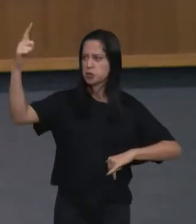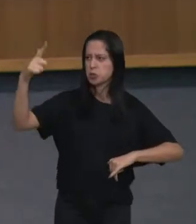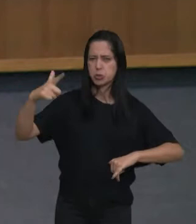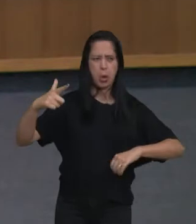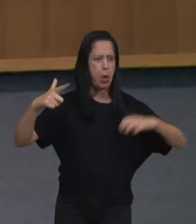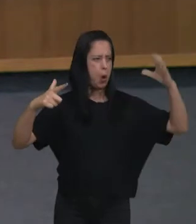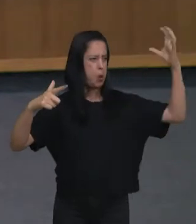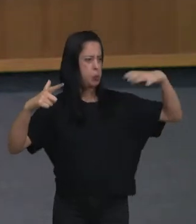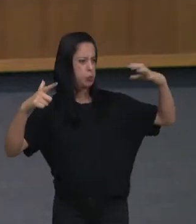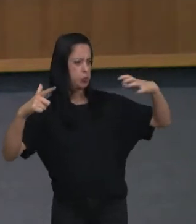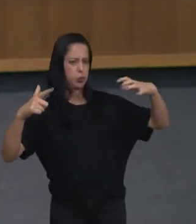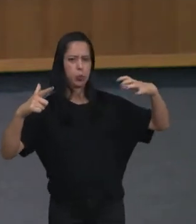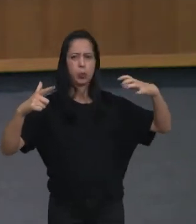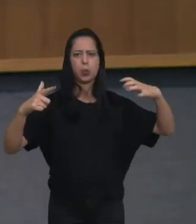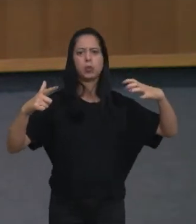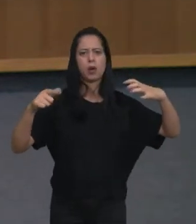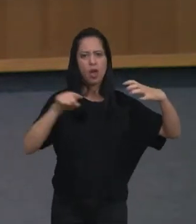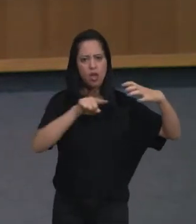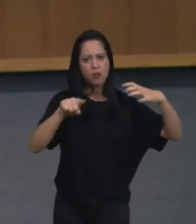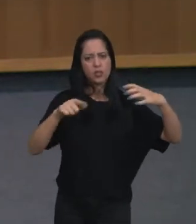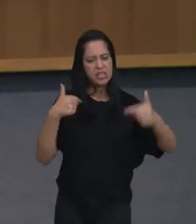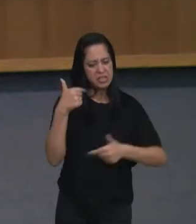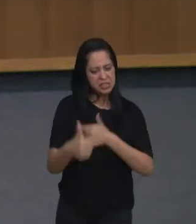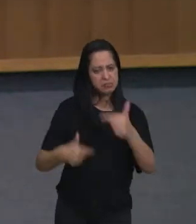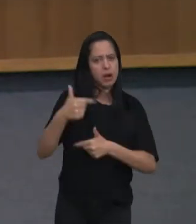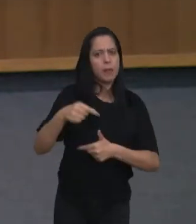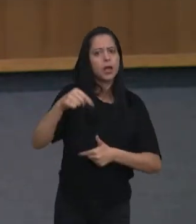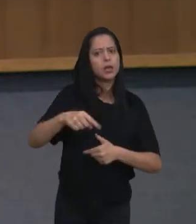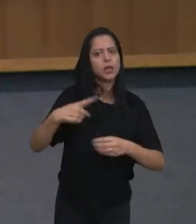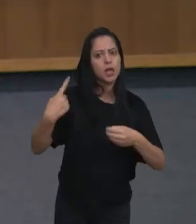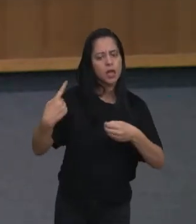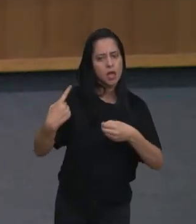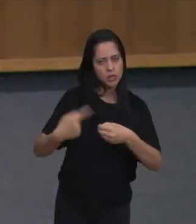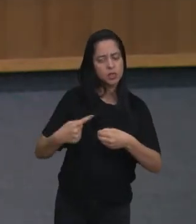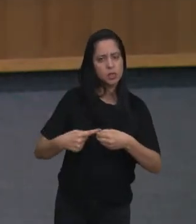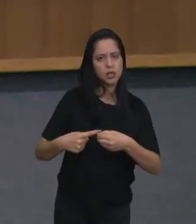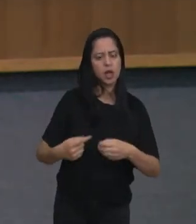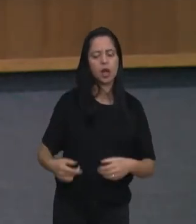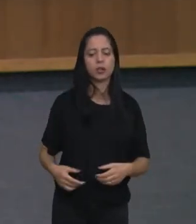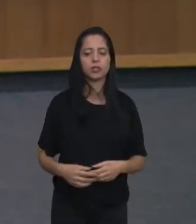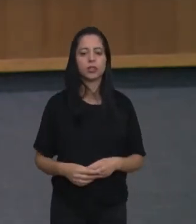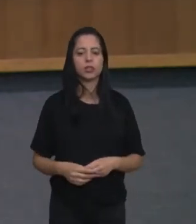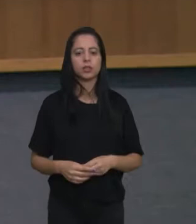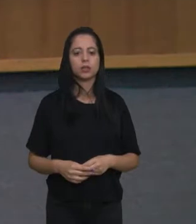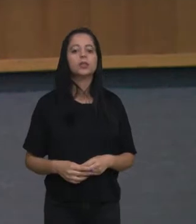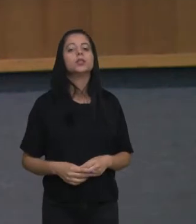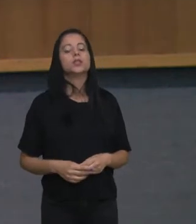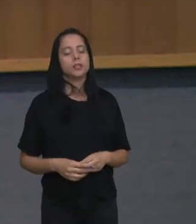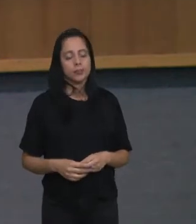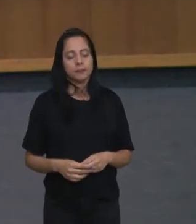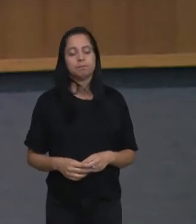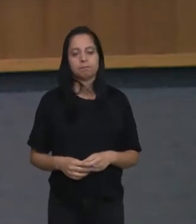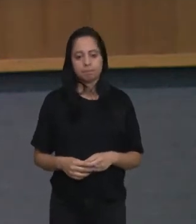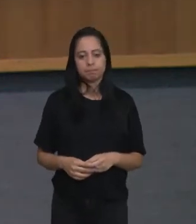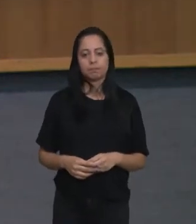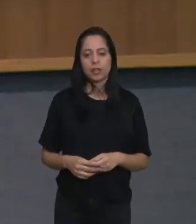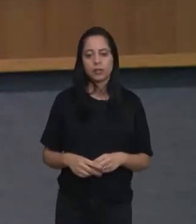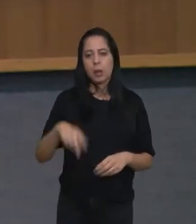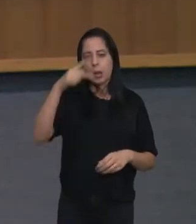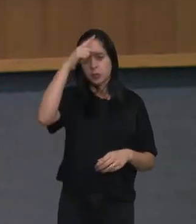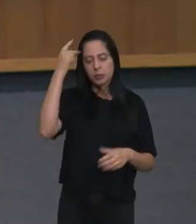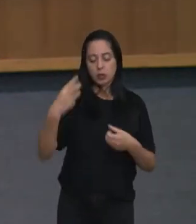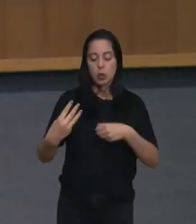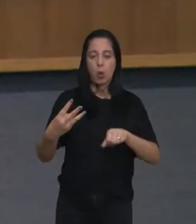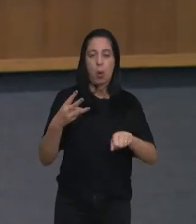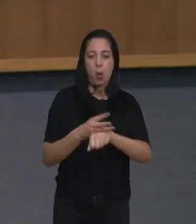aí, para deixar essa cidade linda. Eu quero falar que todas as manifestações que eu recebi por mensagem de